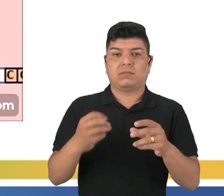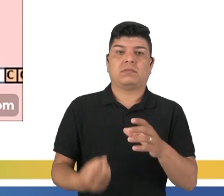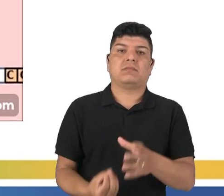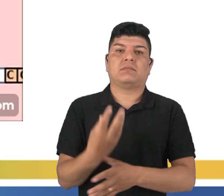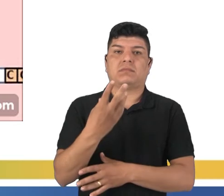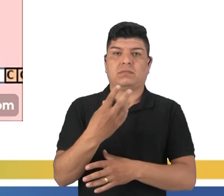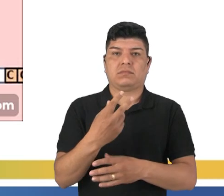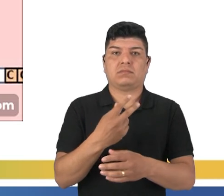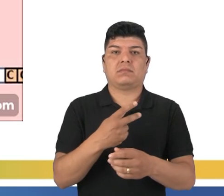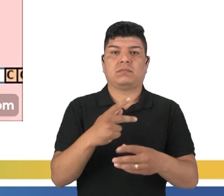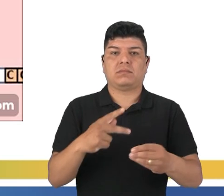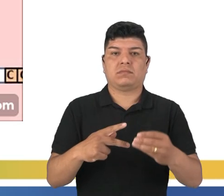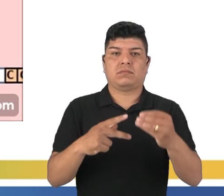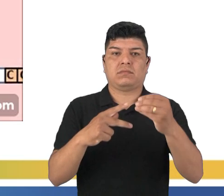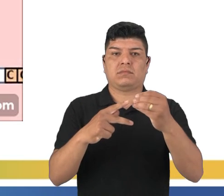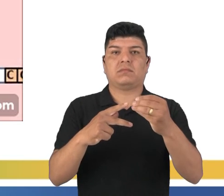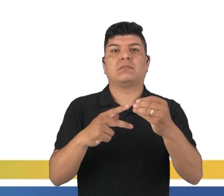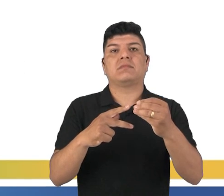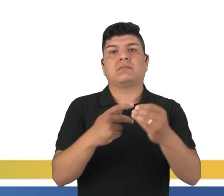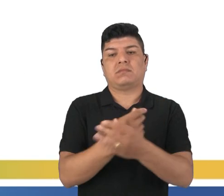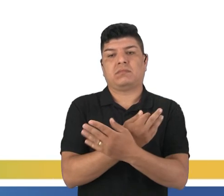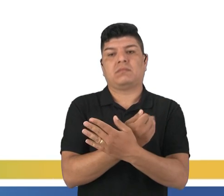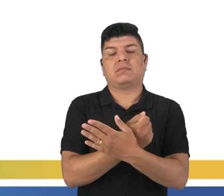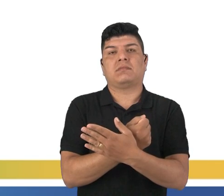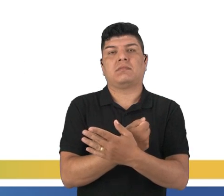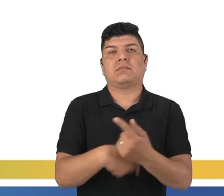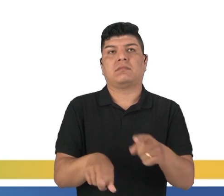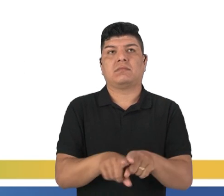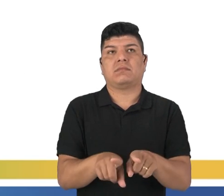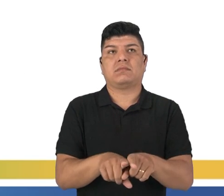de proteínas ou de aminoácidos.